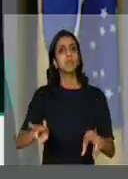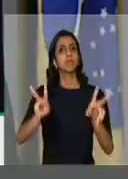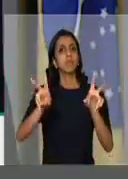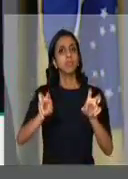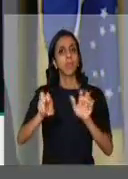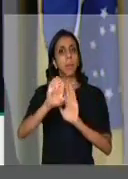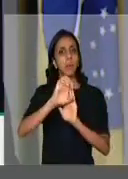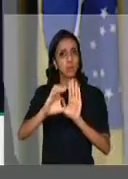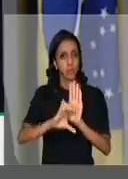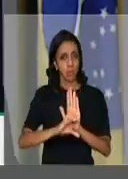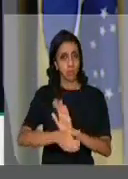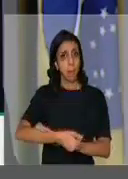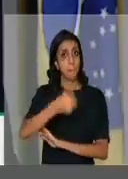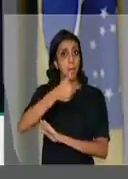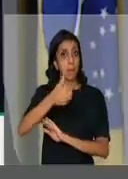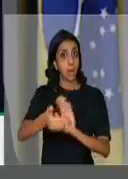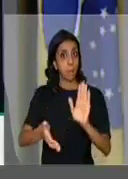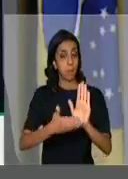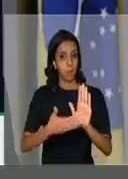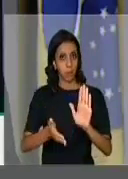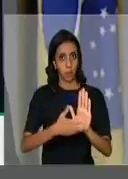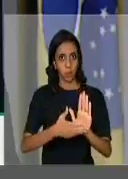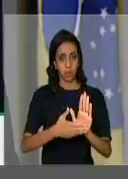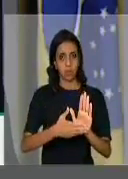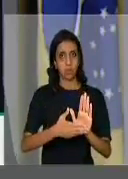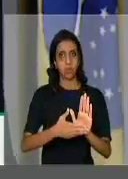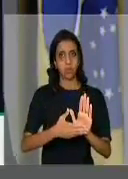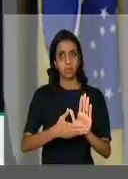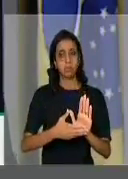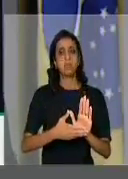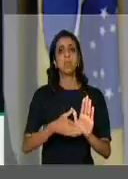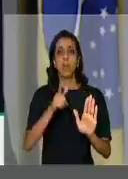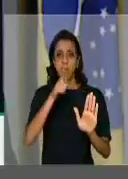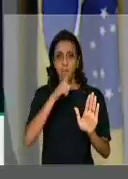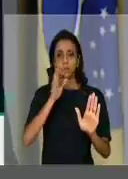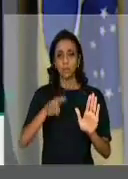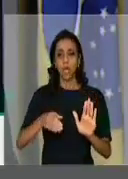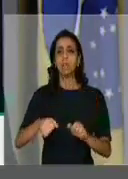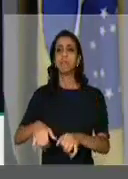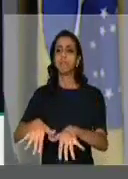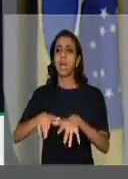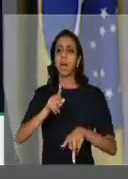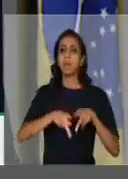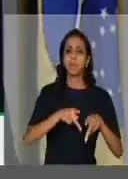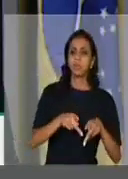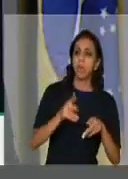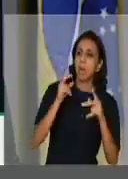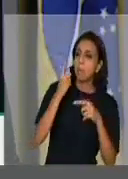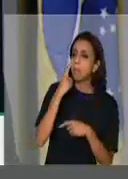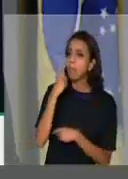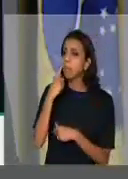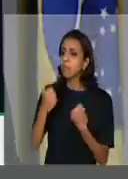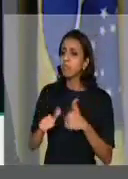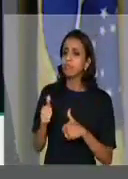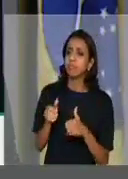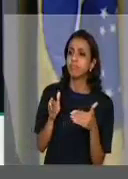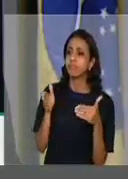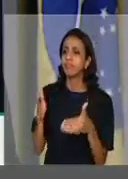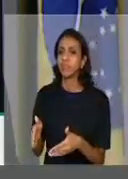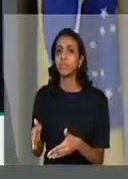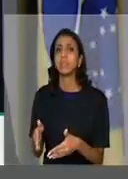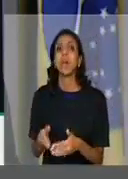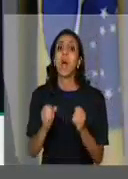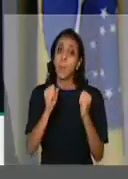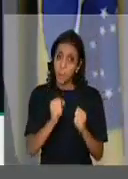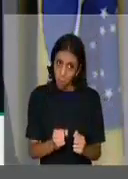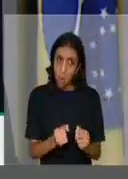emenda constitucional, a primeira proposta, que está em audiência pública, consulta pública, que ainda há tempo